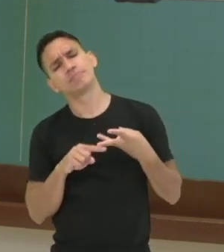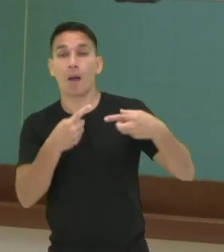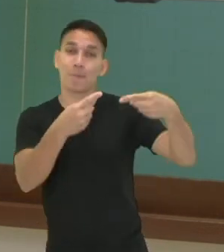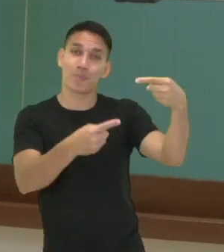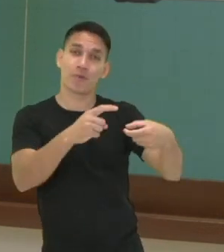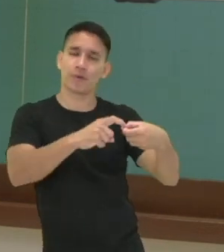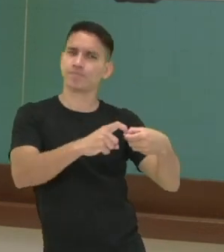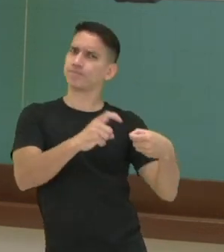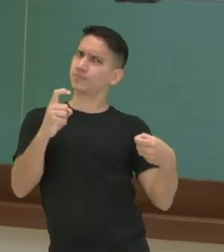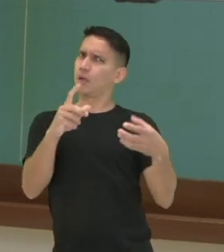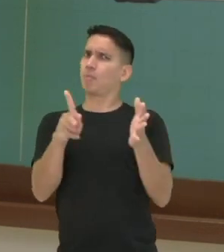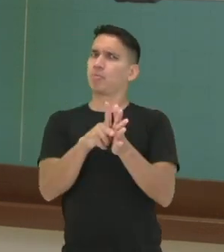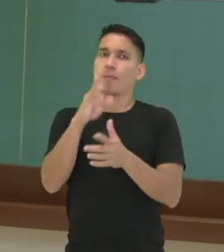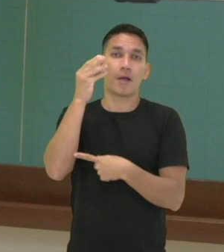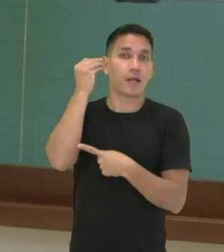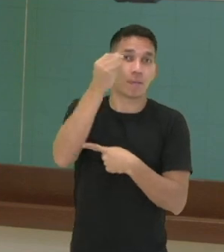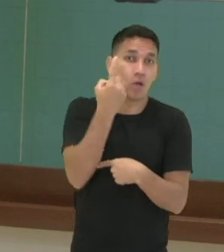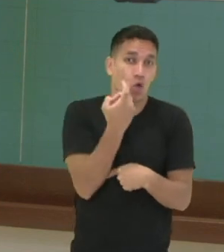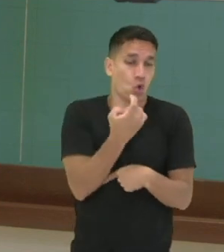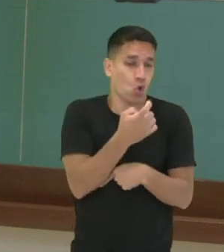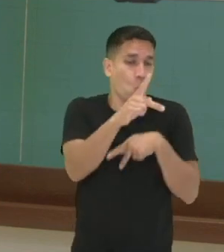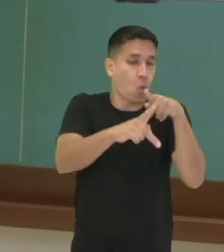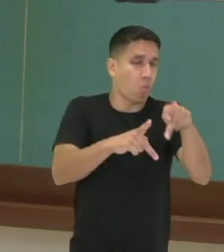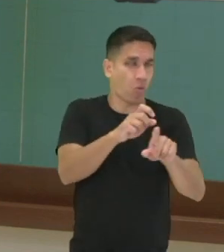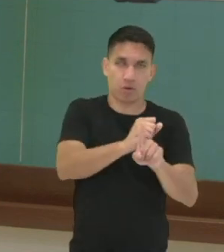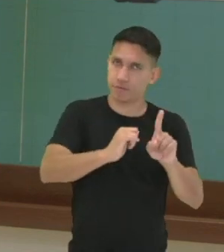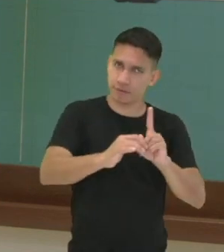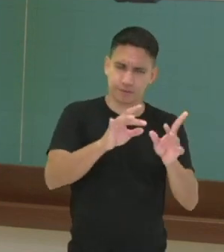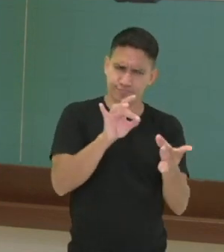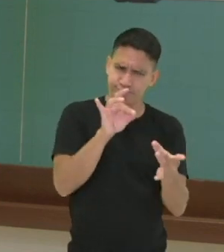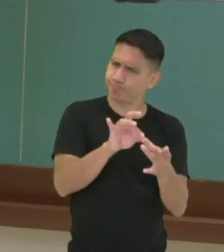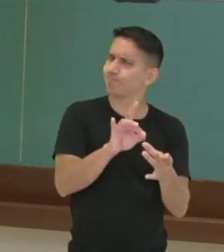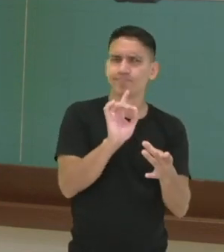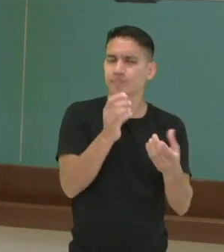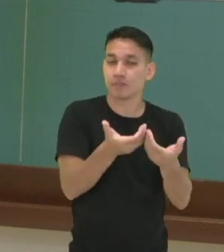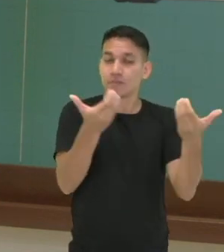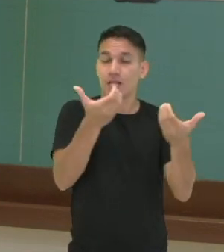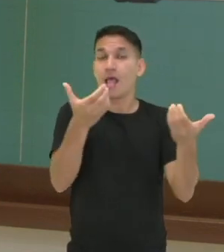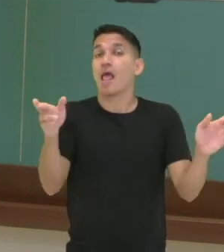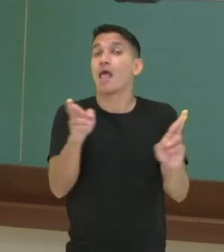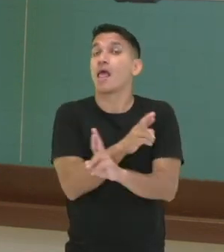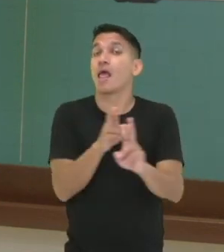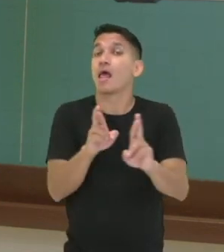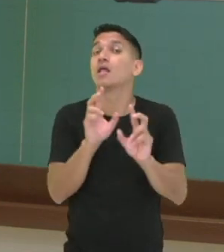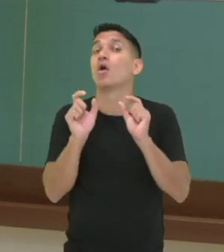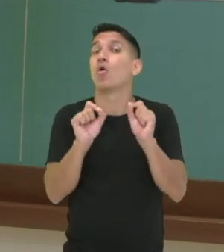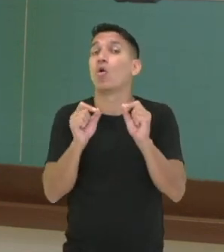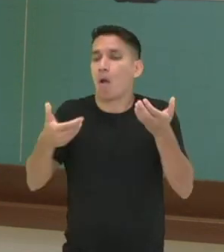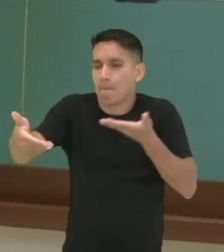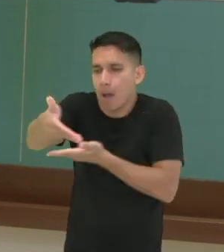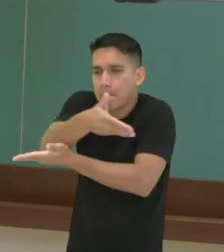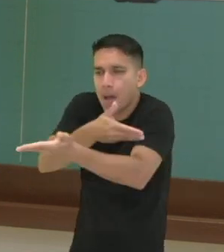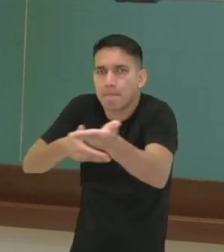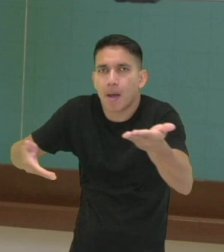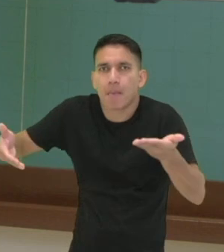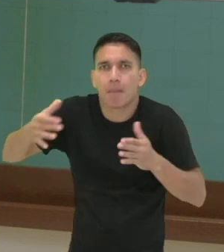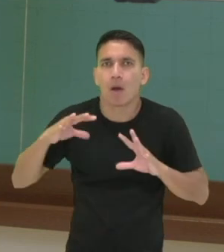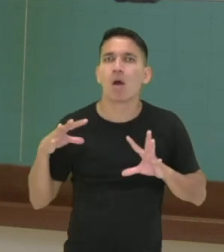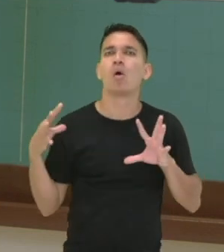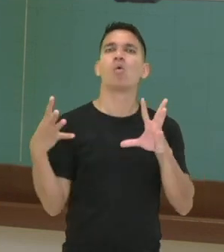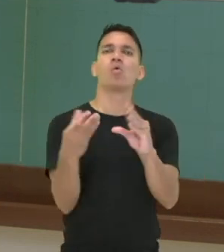política de uma experiência individual, mas sim relacionando essa experiência à própria ideia